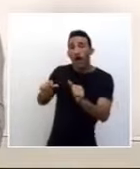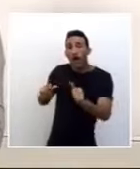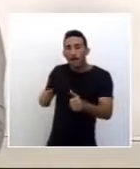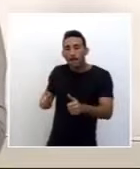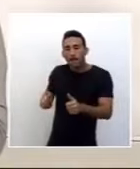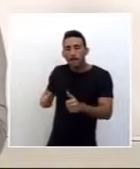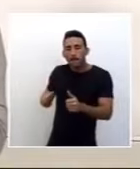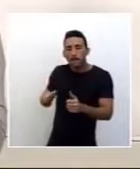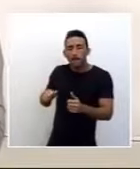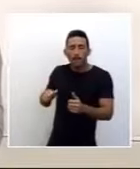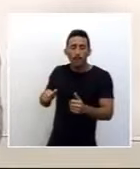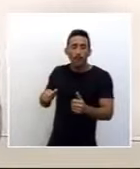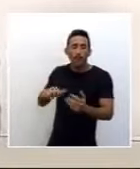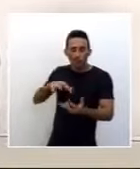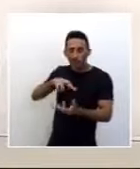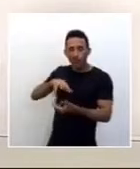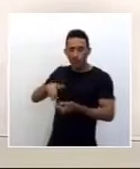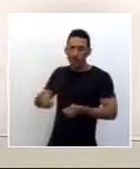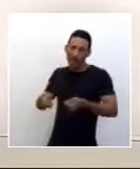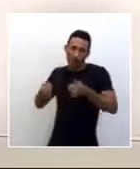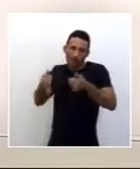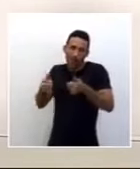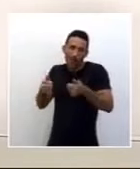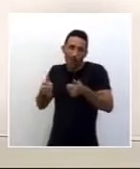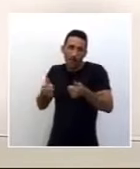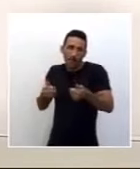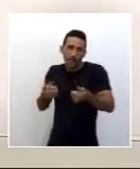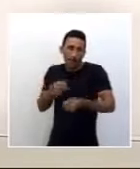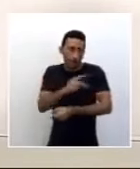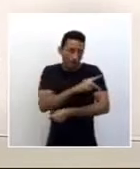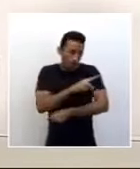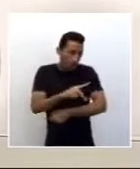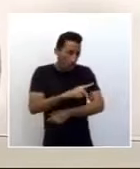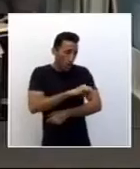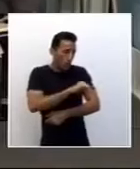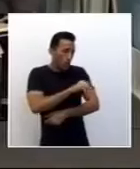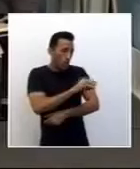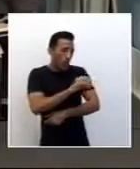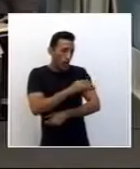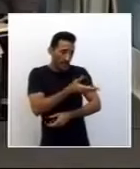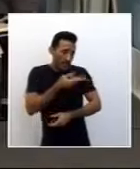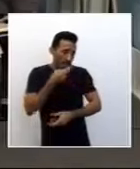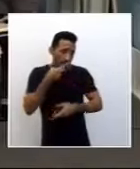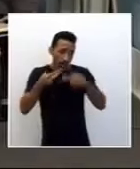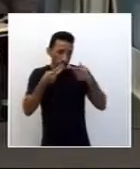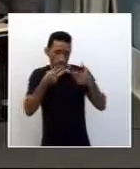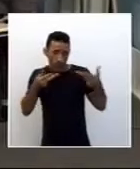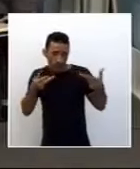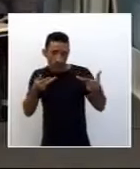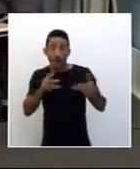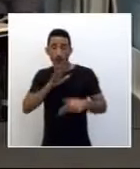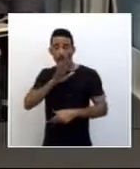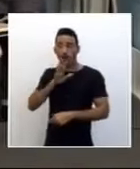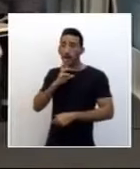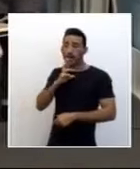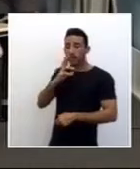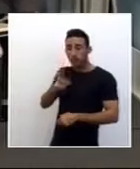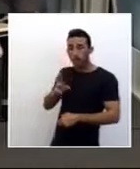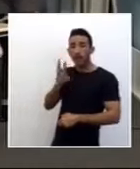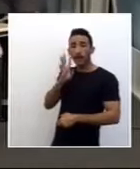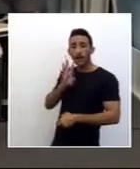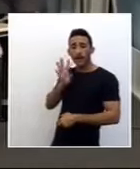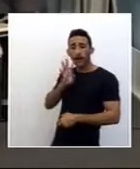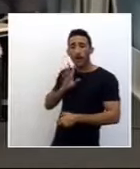com a mudança desse mundo que nós estamos vivendo quer completar mais alguma coisa João só queria dar uma resposta bem legal aqui que